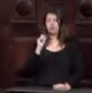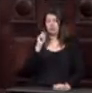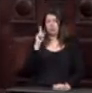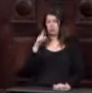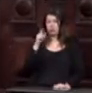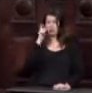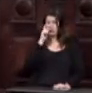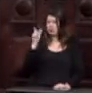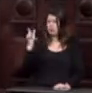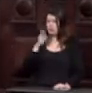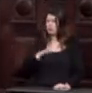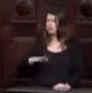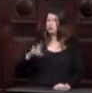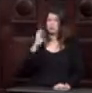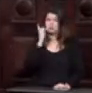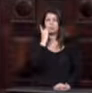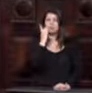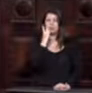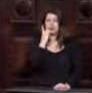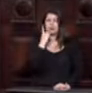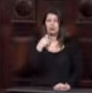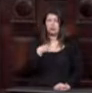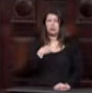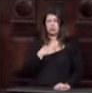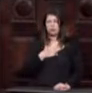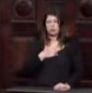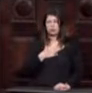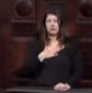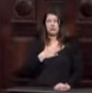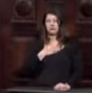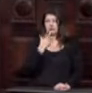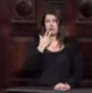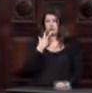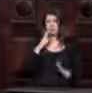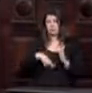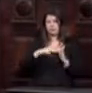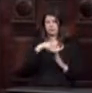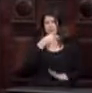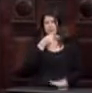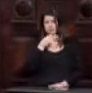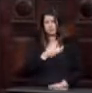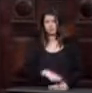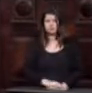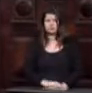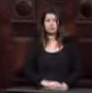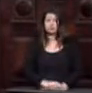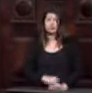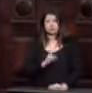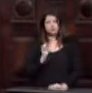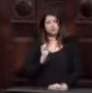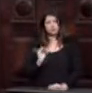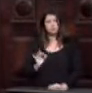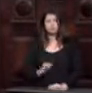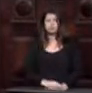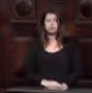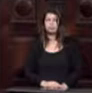todos os deputados, eu gostaria de fazer a leitura do parecer, se Vossa Excelência me conceder.